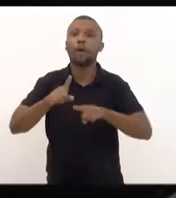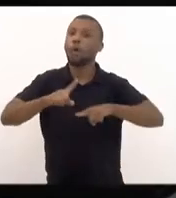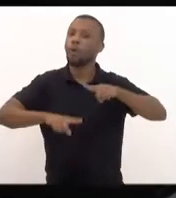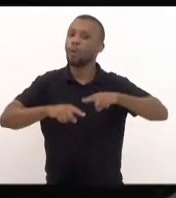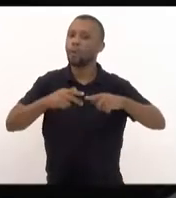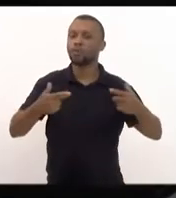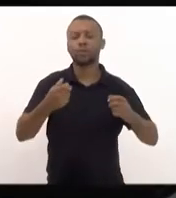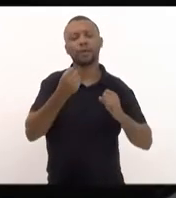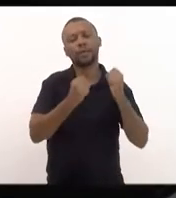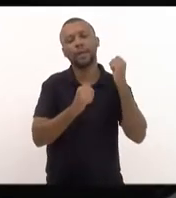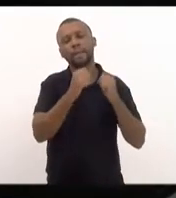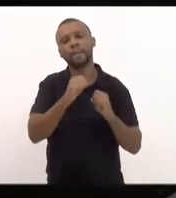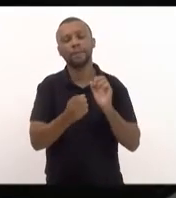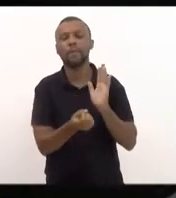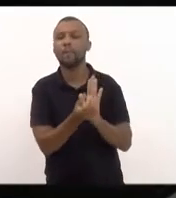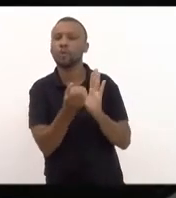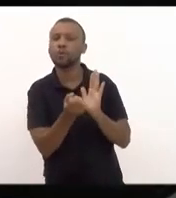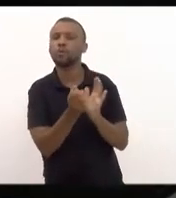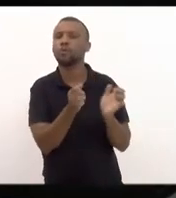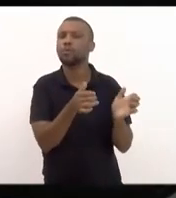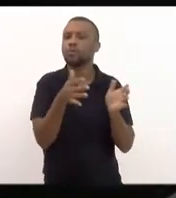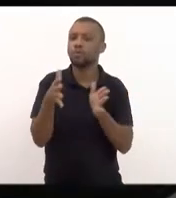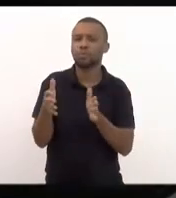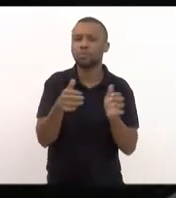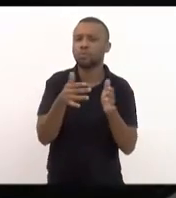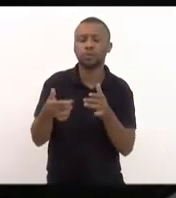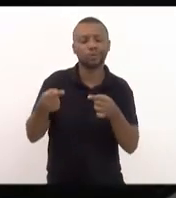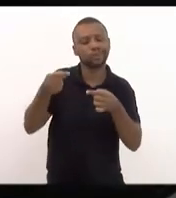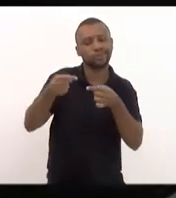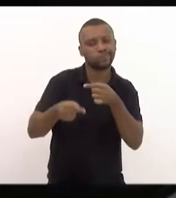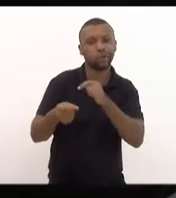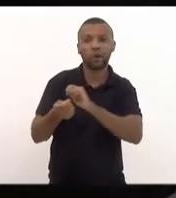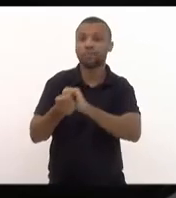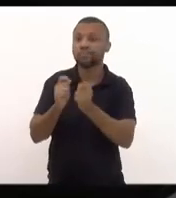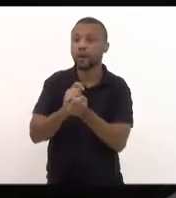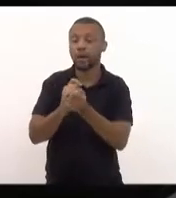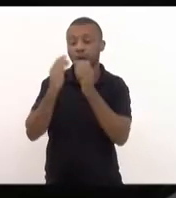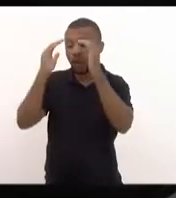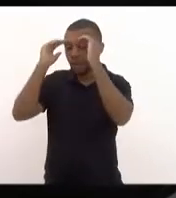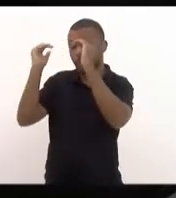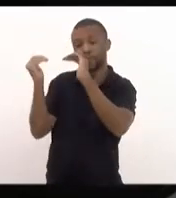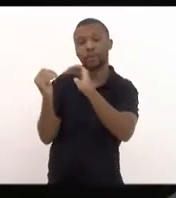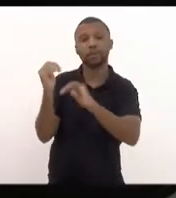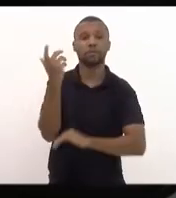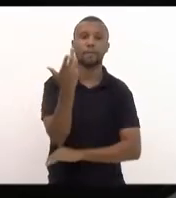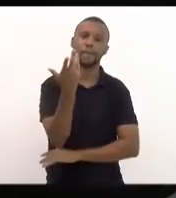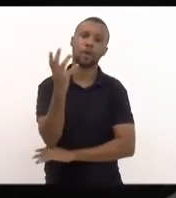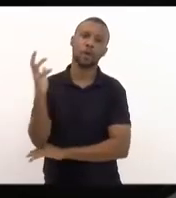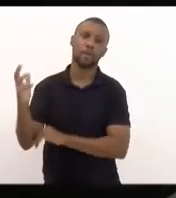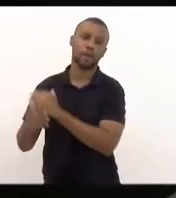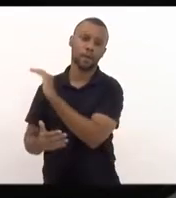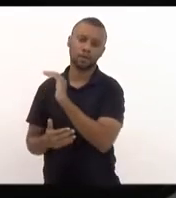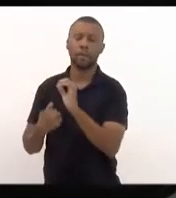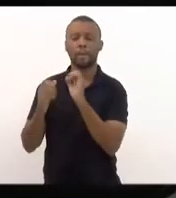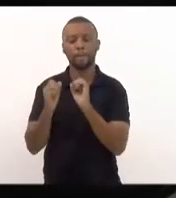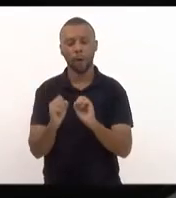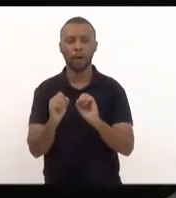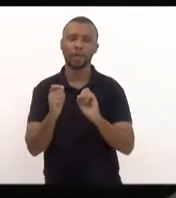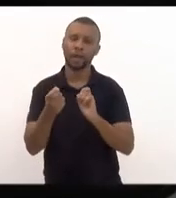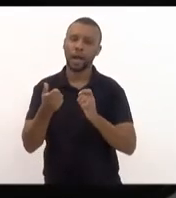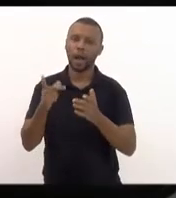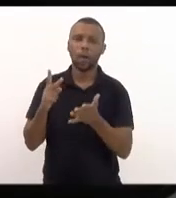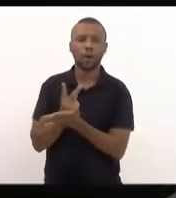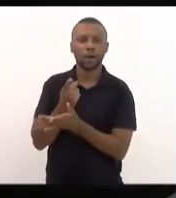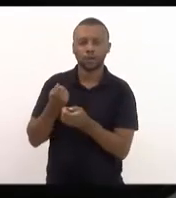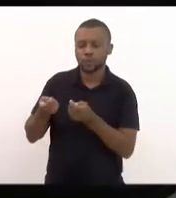produzidos de forma não conformidades ambientais, eles tendem a ser boicotados por um mercado que hoje